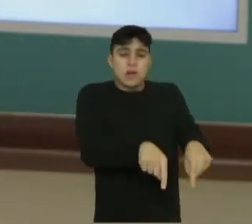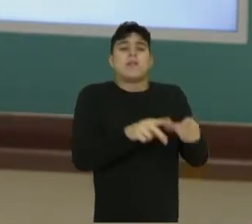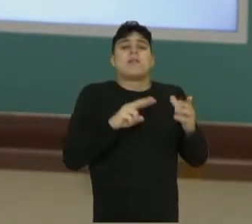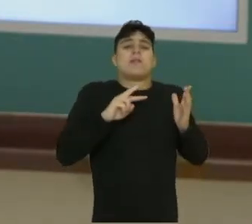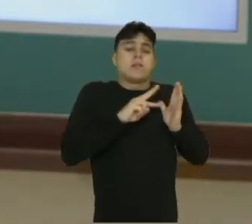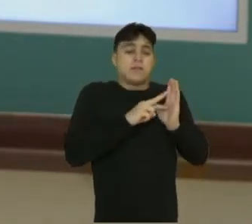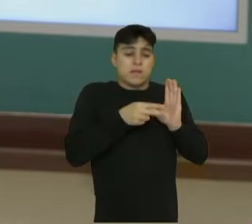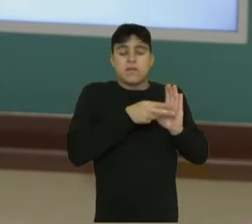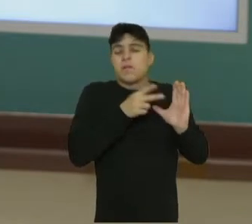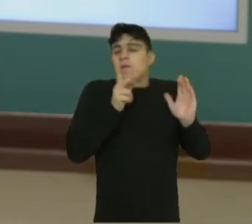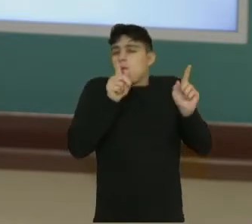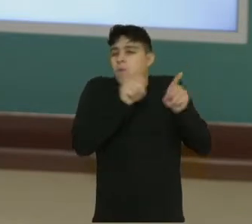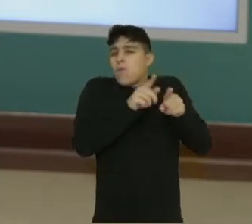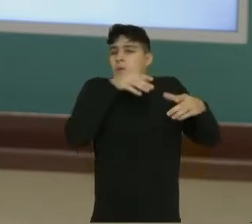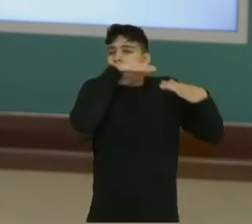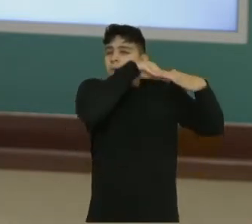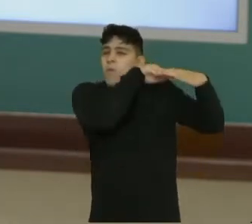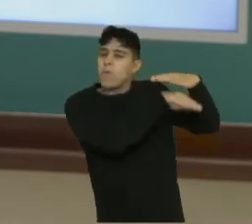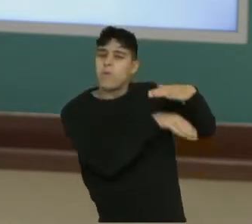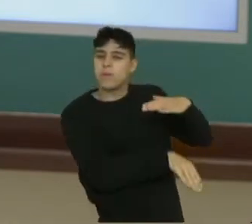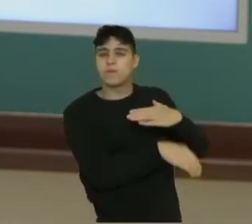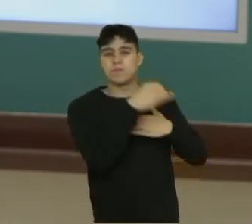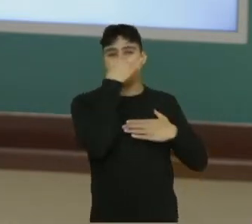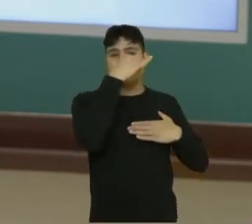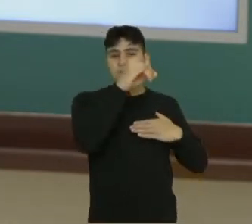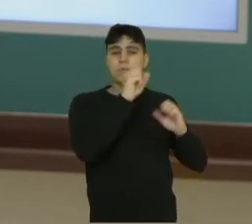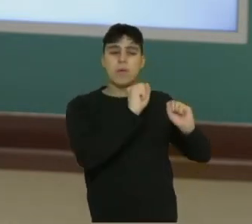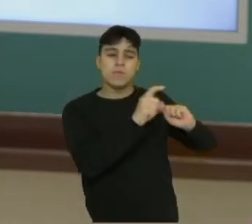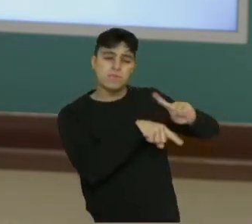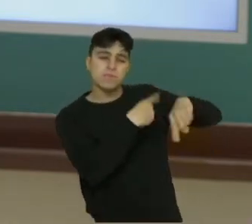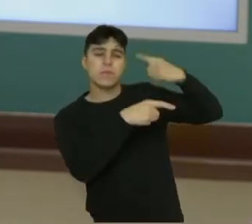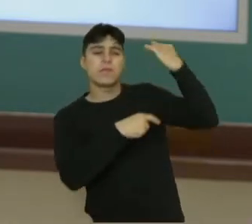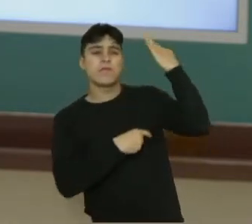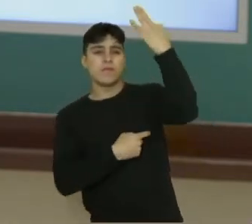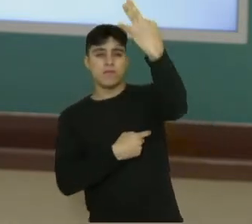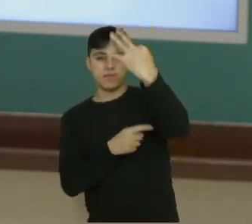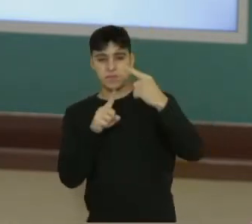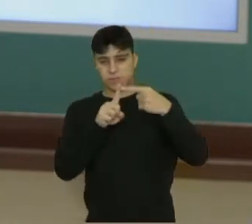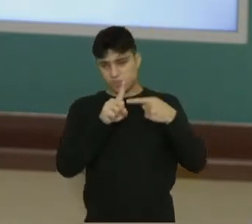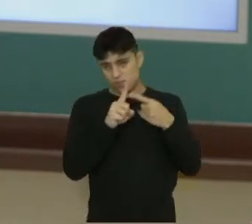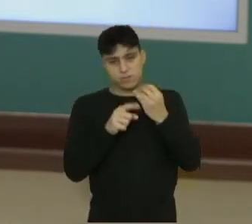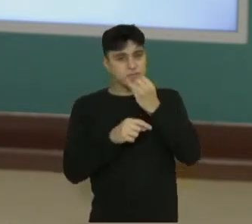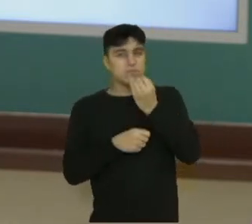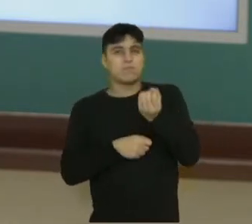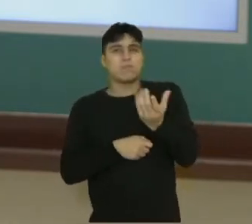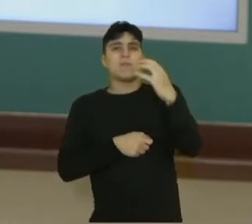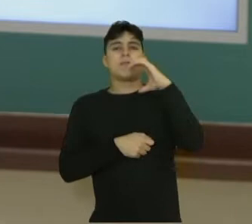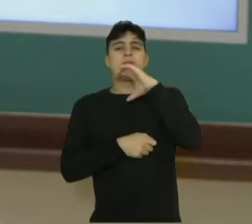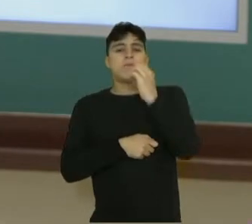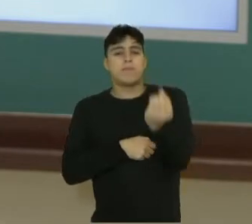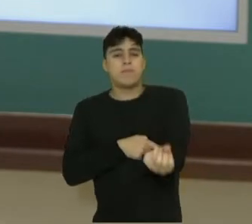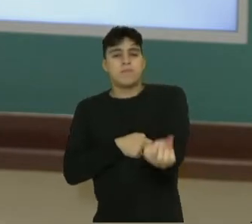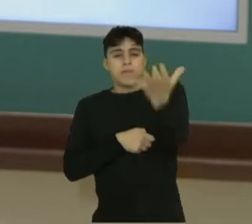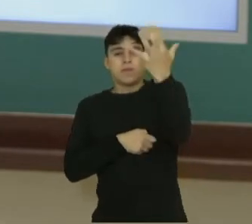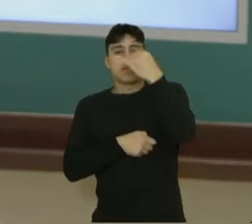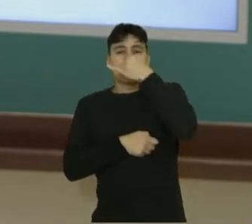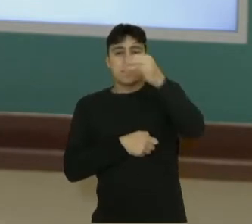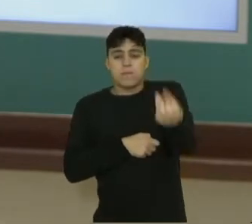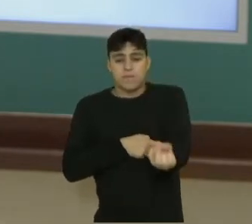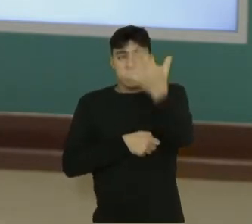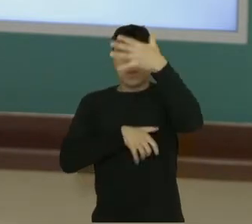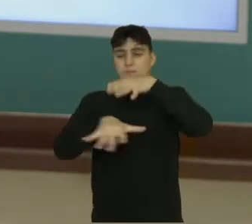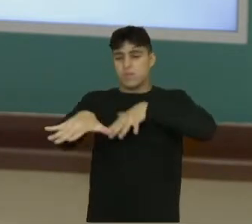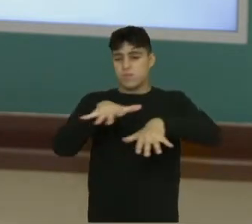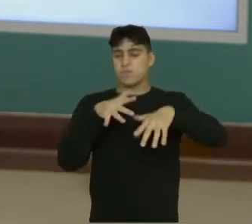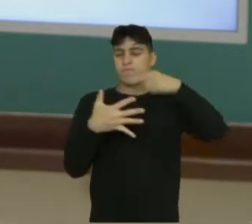de armazenamento de energia, que eu posso utilizá-la para outros tipos, para gerar calor, para gerar eletricidade, para gerar movimento